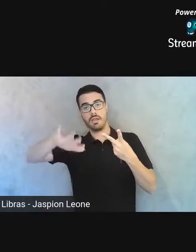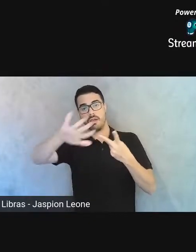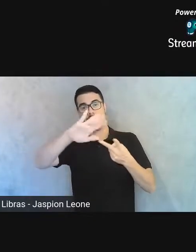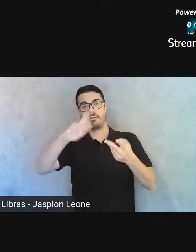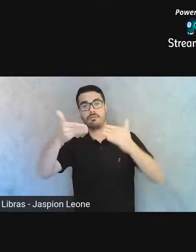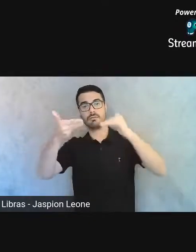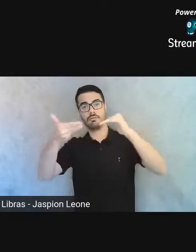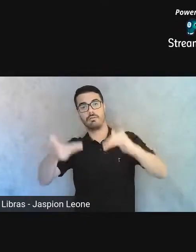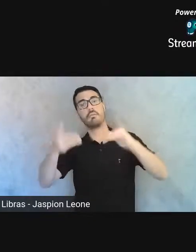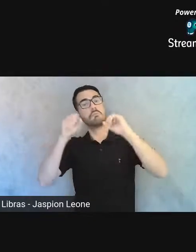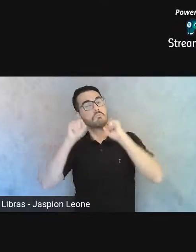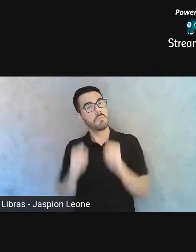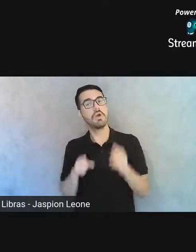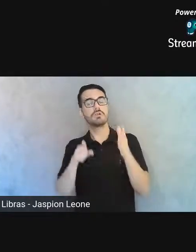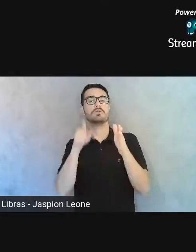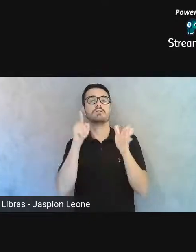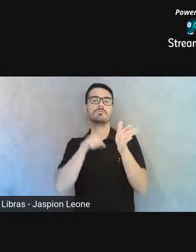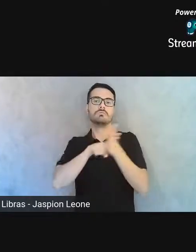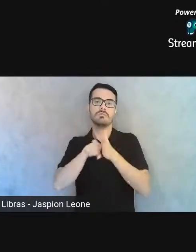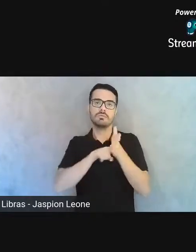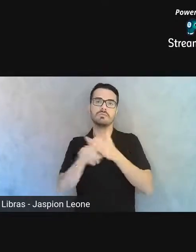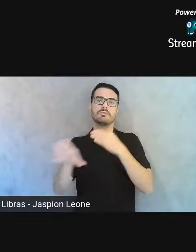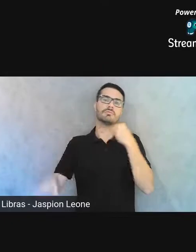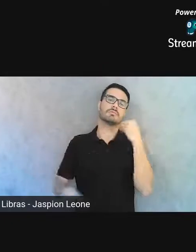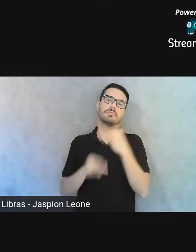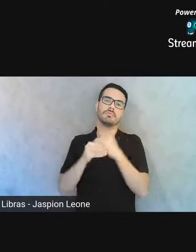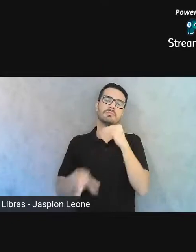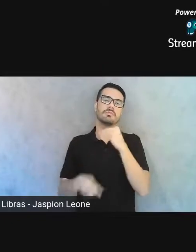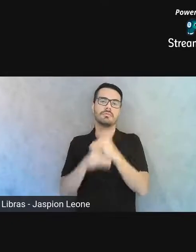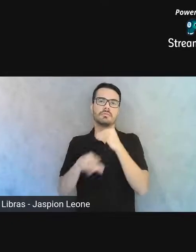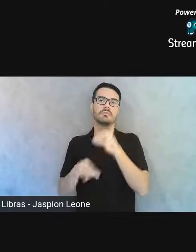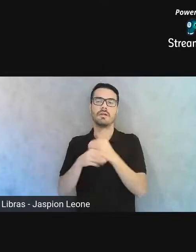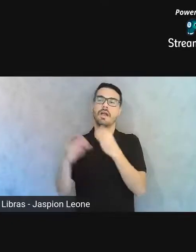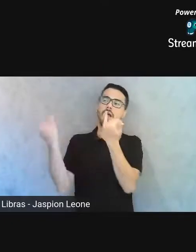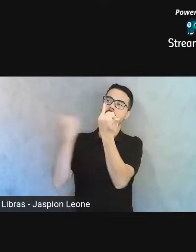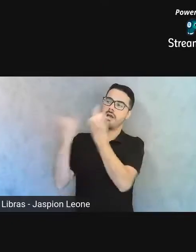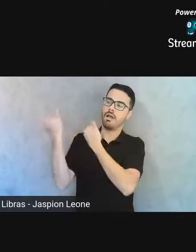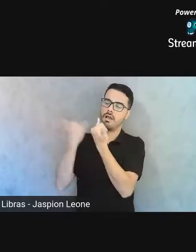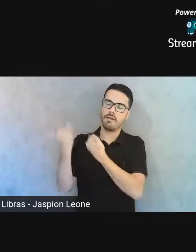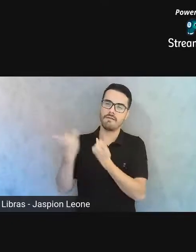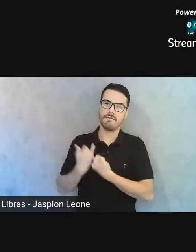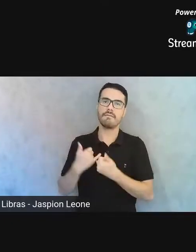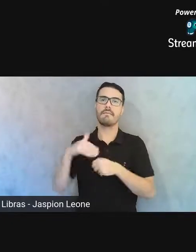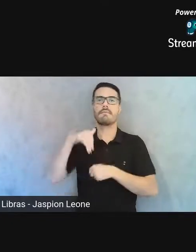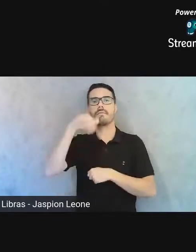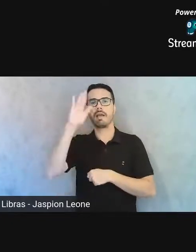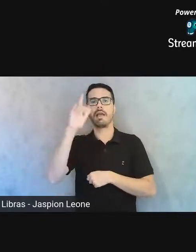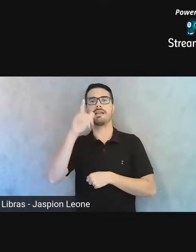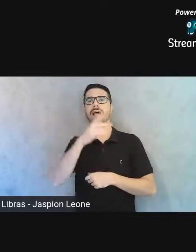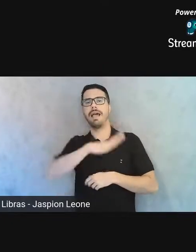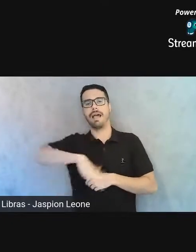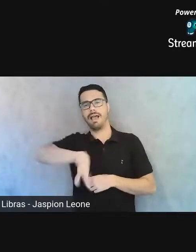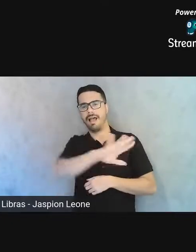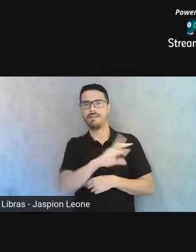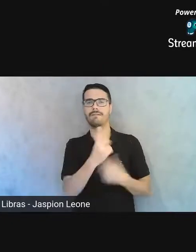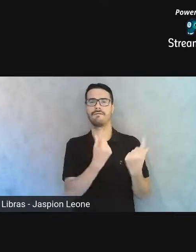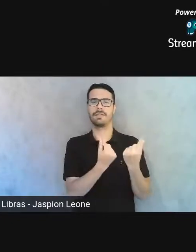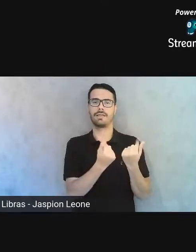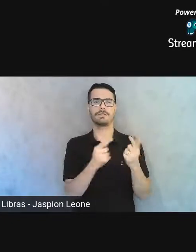continuar evoluindo nesse sentido, agregando, então, essas informações não apenas financeiras nos